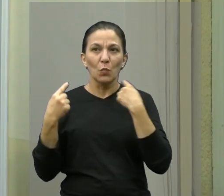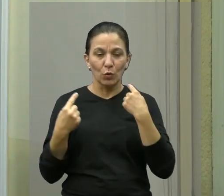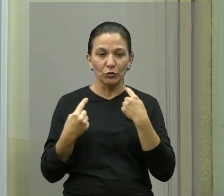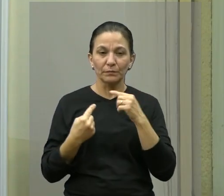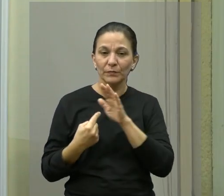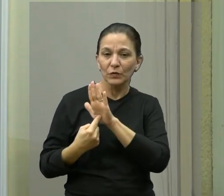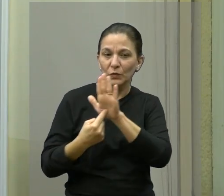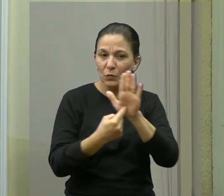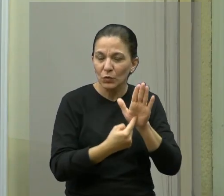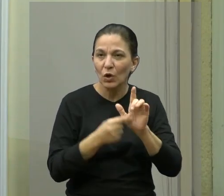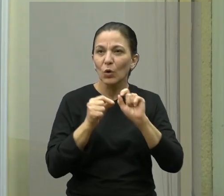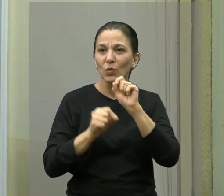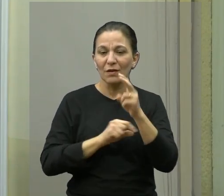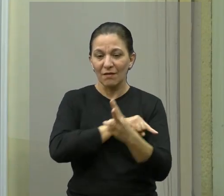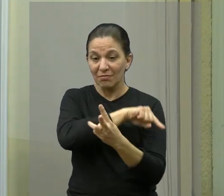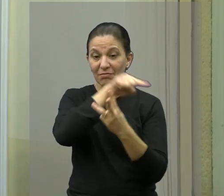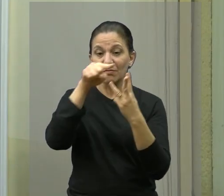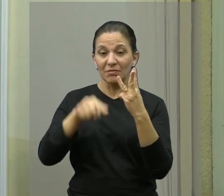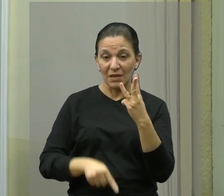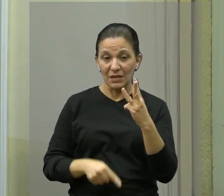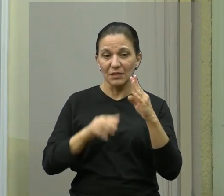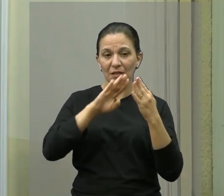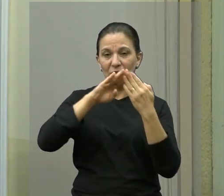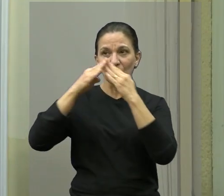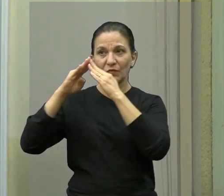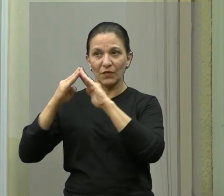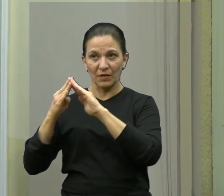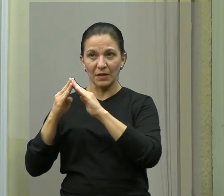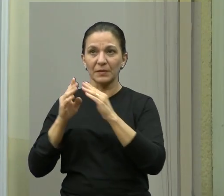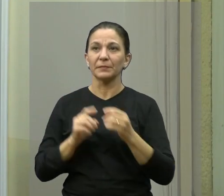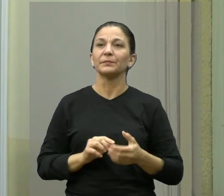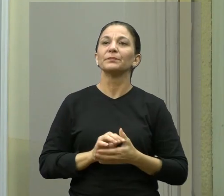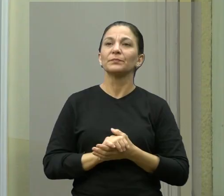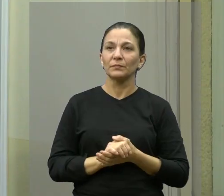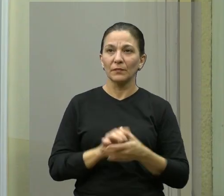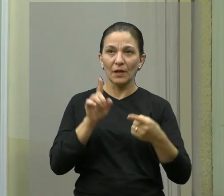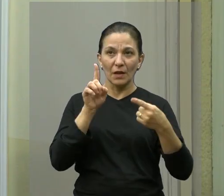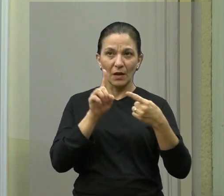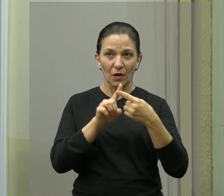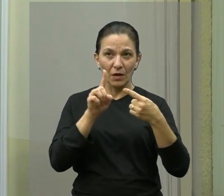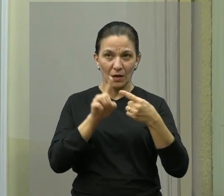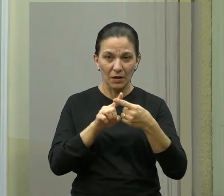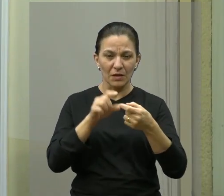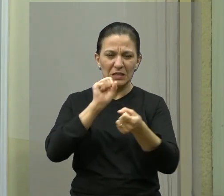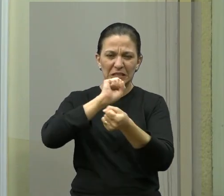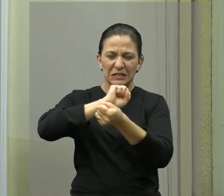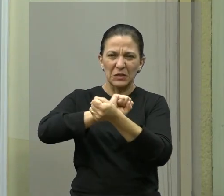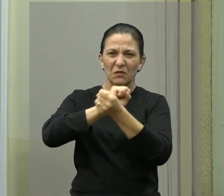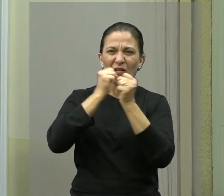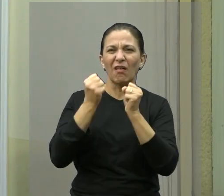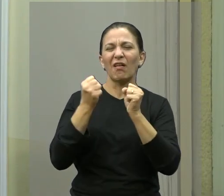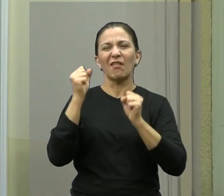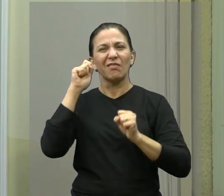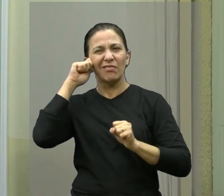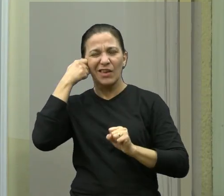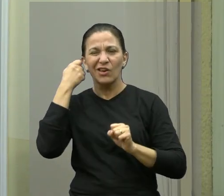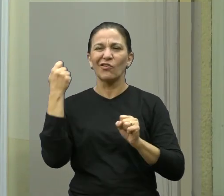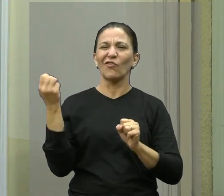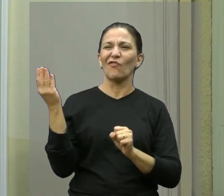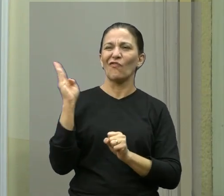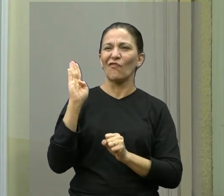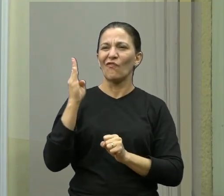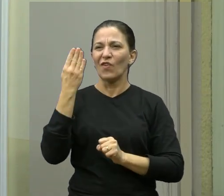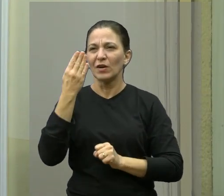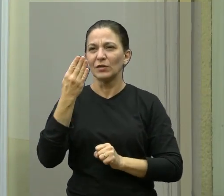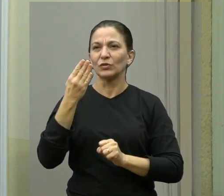que determinaram o que hoje conhecemos por favela. A primeira, a falsa abolição da escravatura. Com a abolição, as